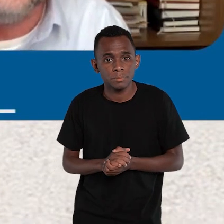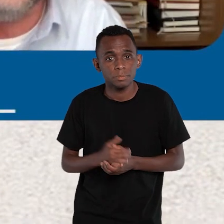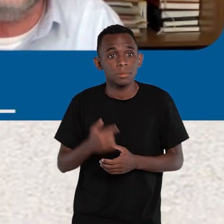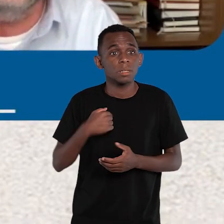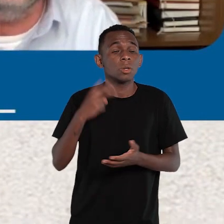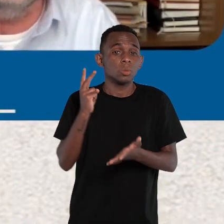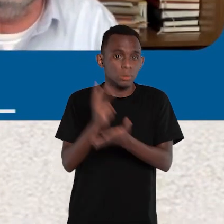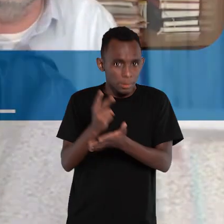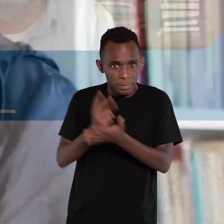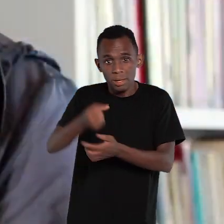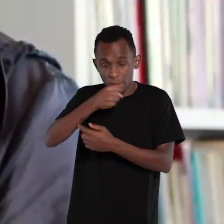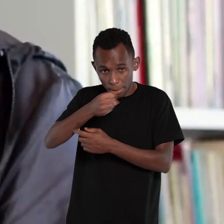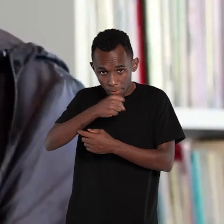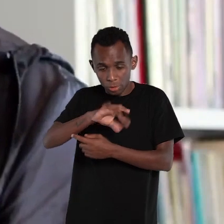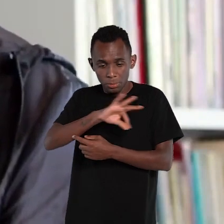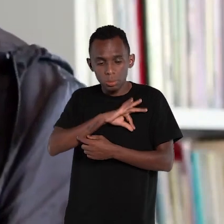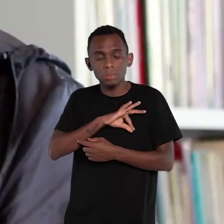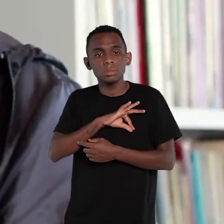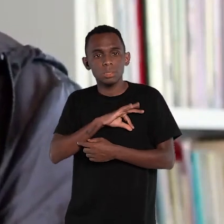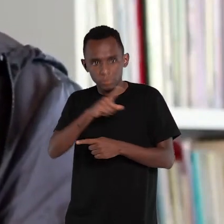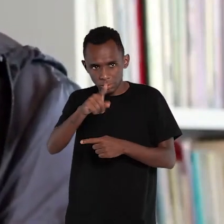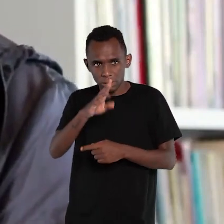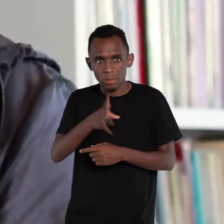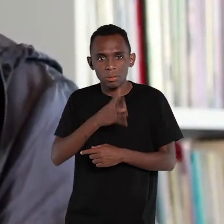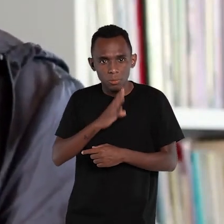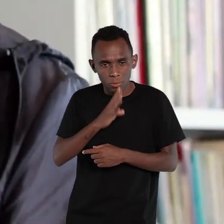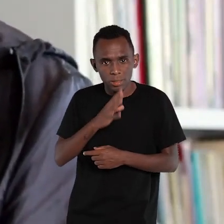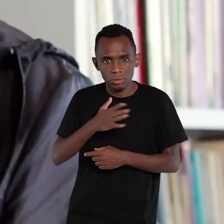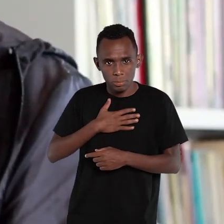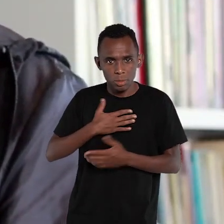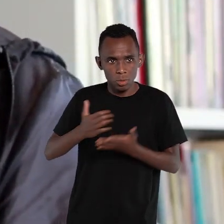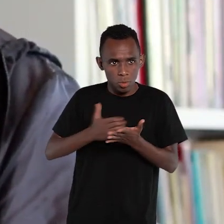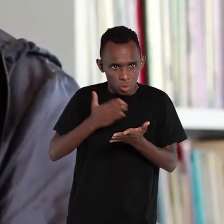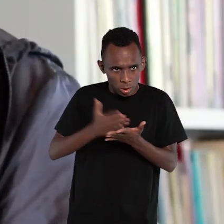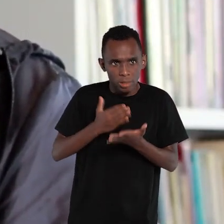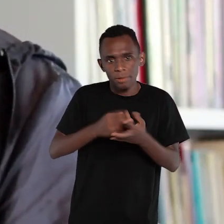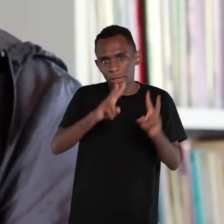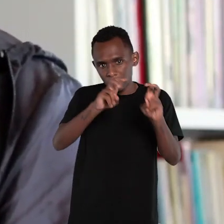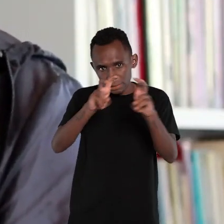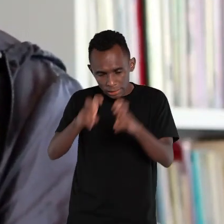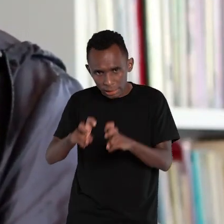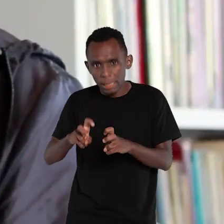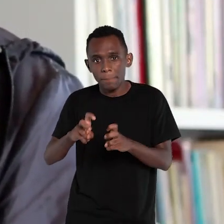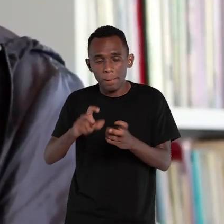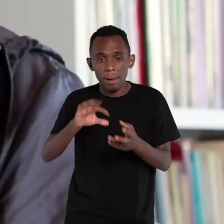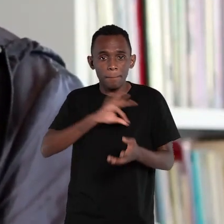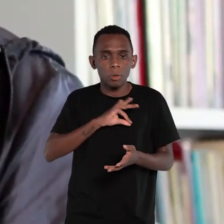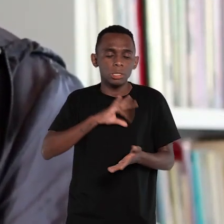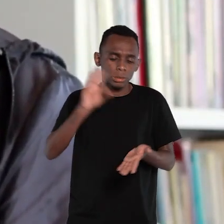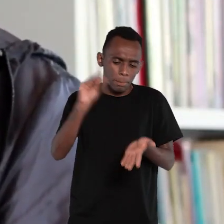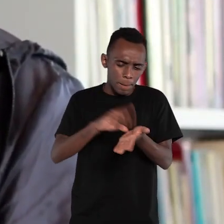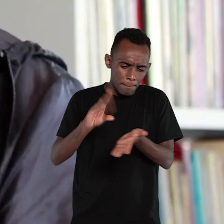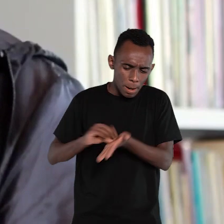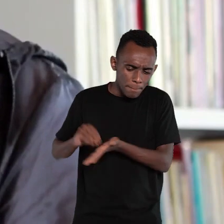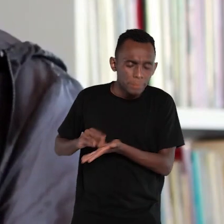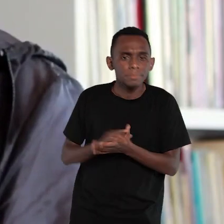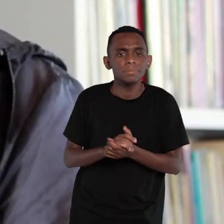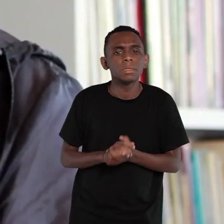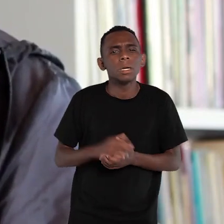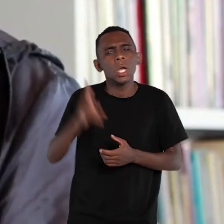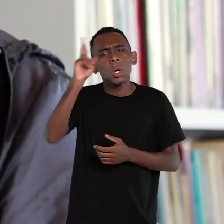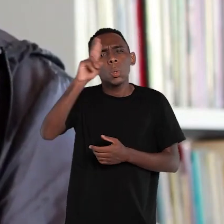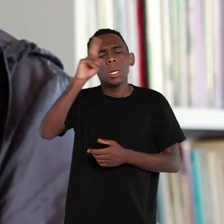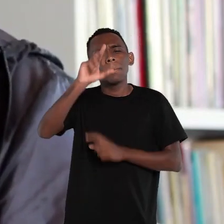eu também fui repórter policial, você também conhece meu livro Óleo de Carvão, que tem muita coisa policial também, e me lembrou um